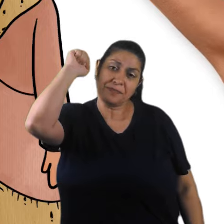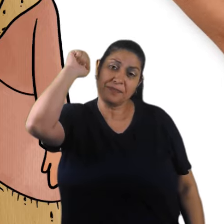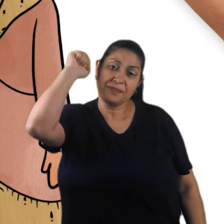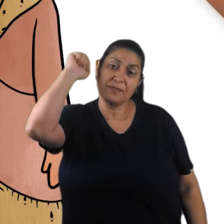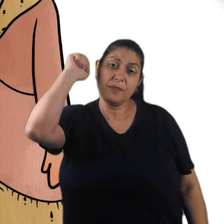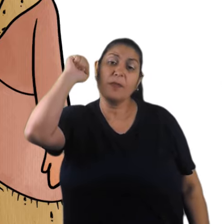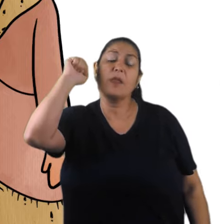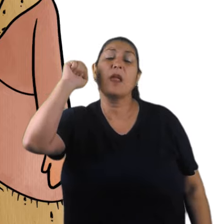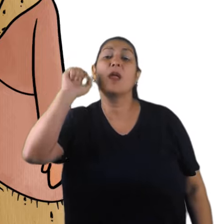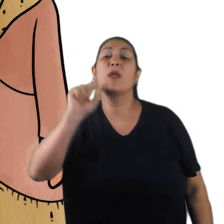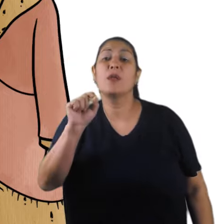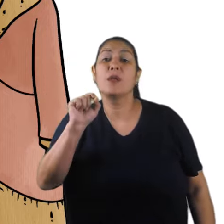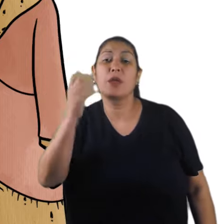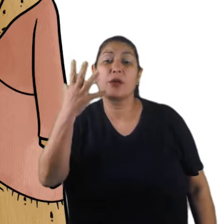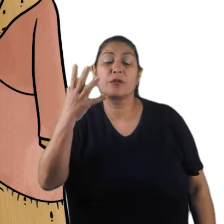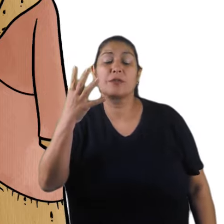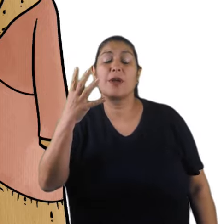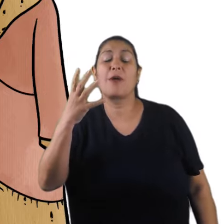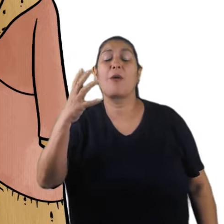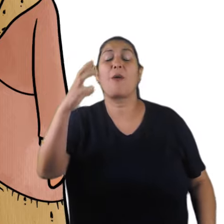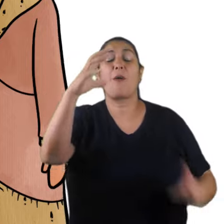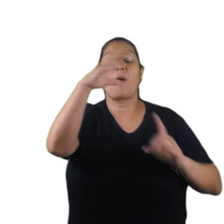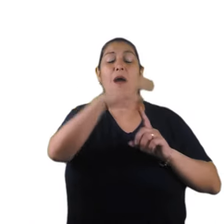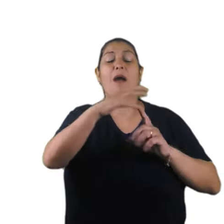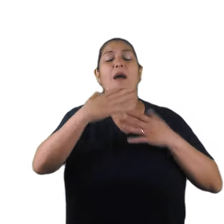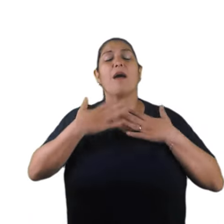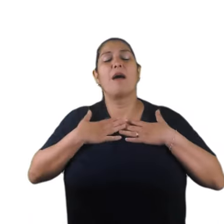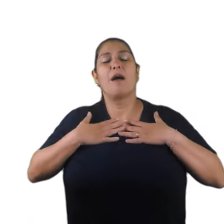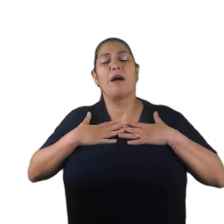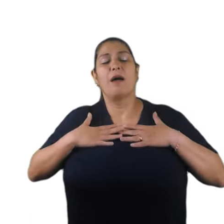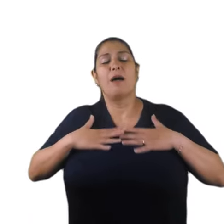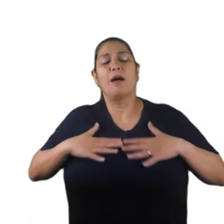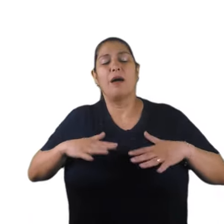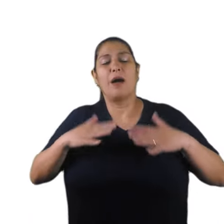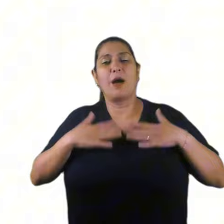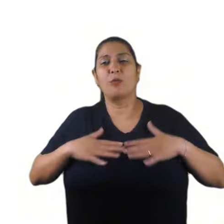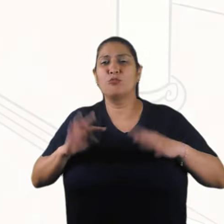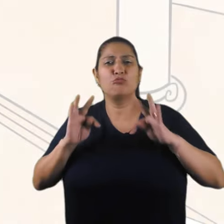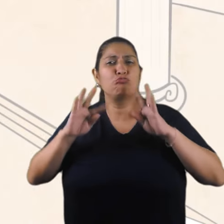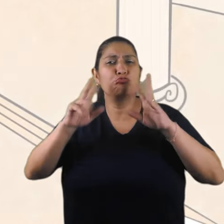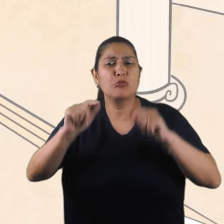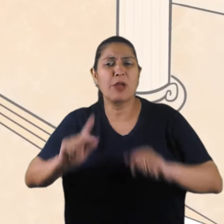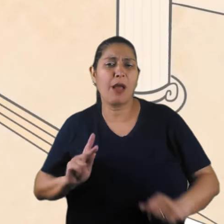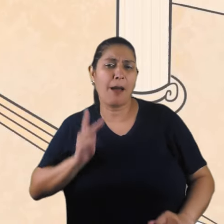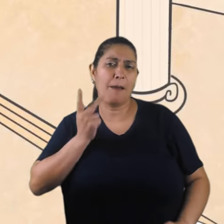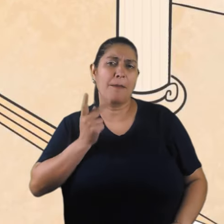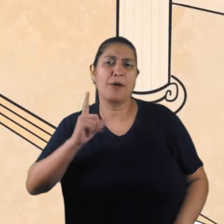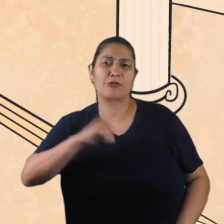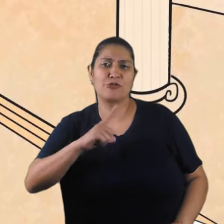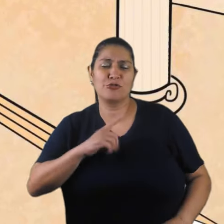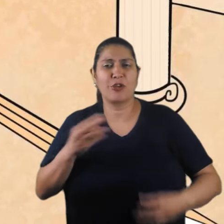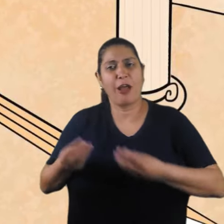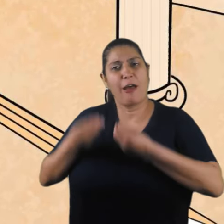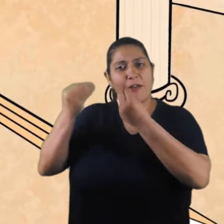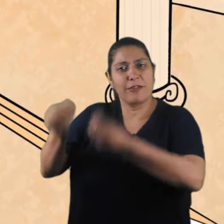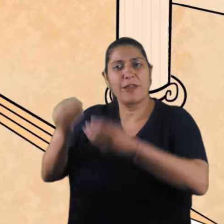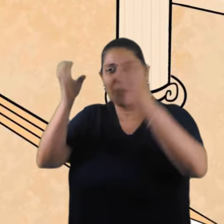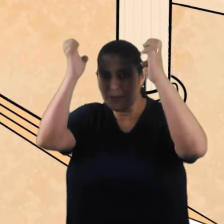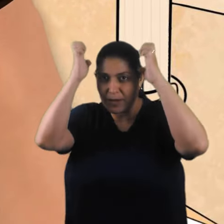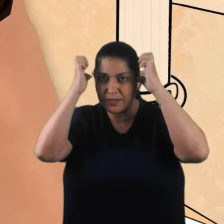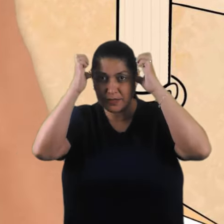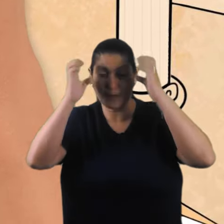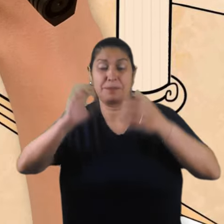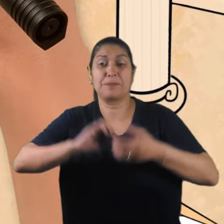havia preparado para Mardoqueu. E assim o rei se acalmou e deu a Ester todos os bens